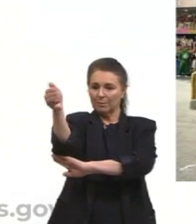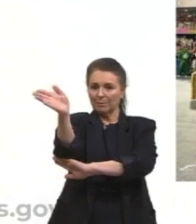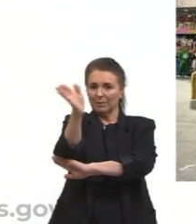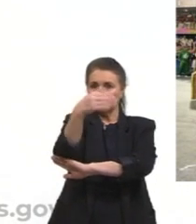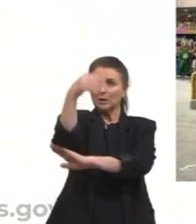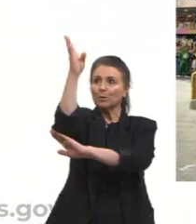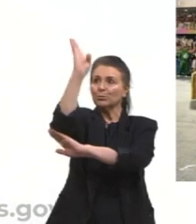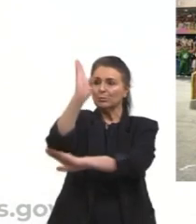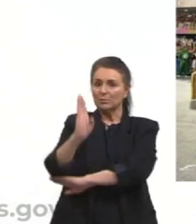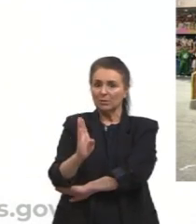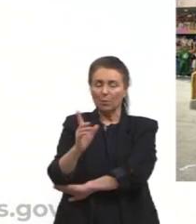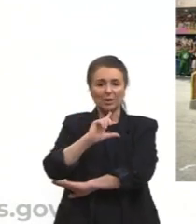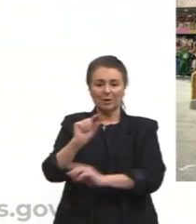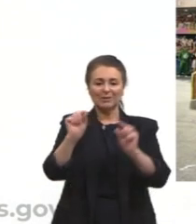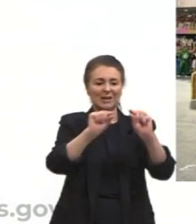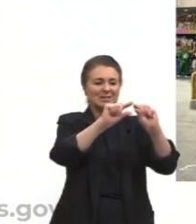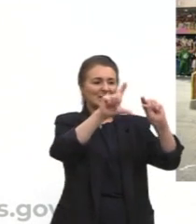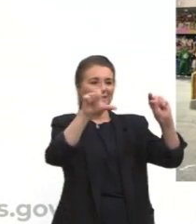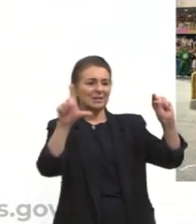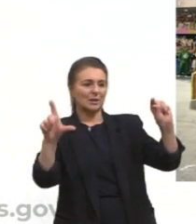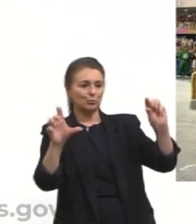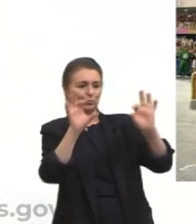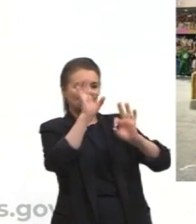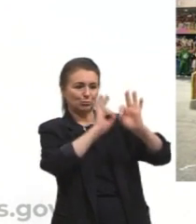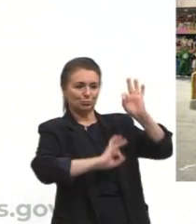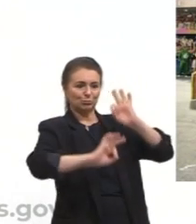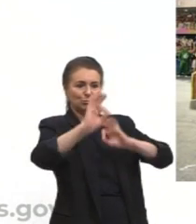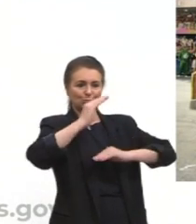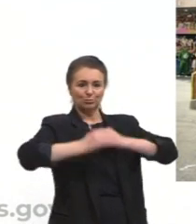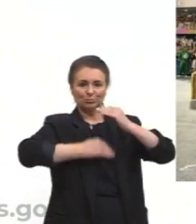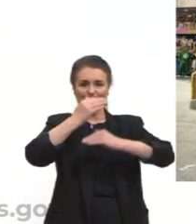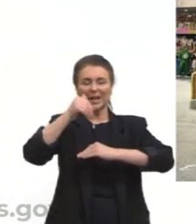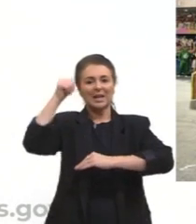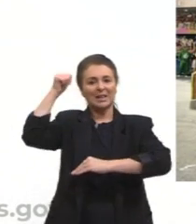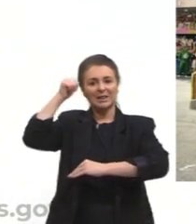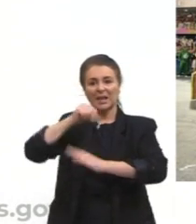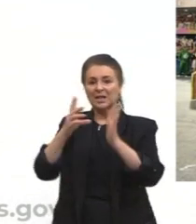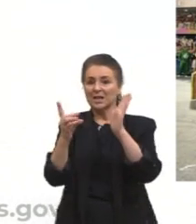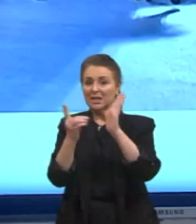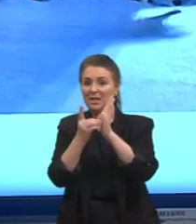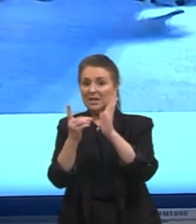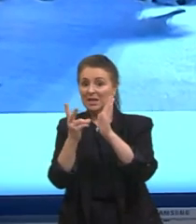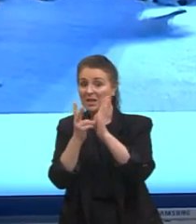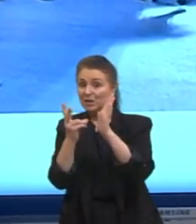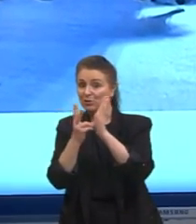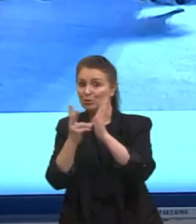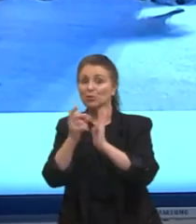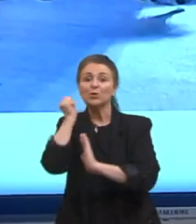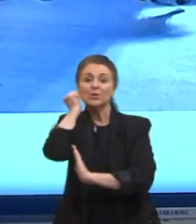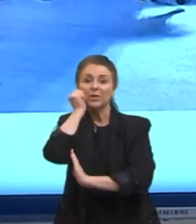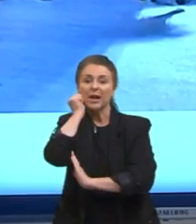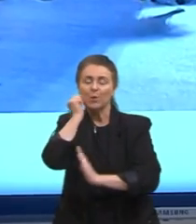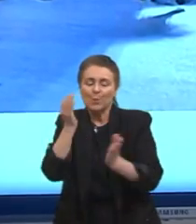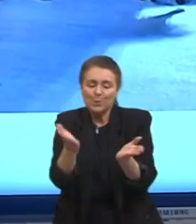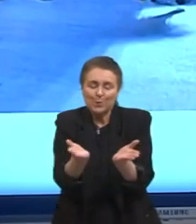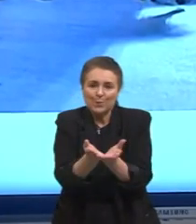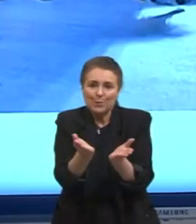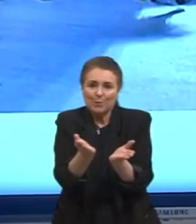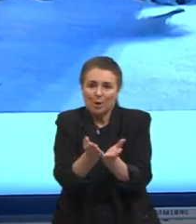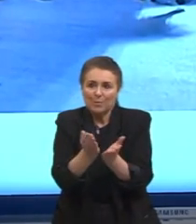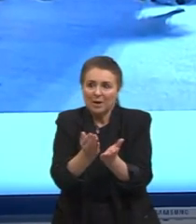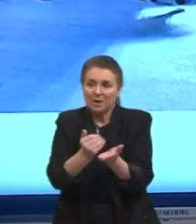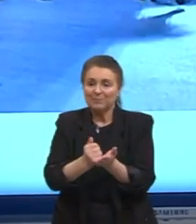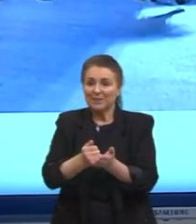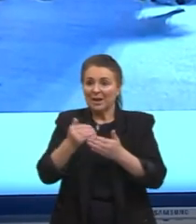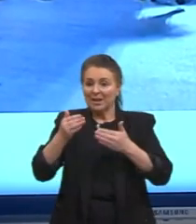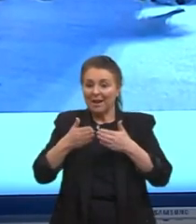que ao invés de Ordem e Progresso tem índios negros e pobres e a entrada dela ela é